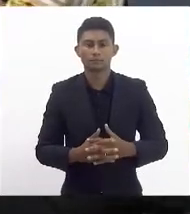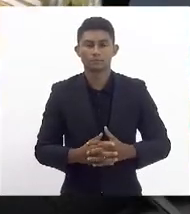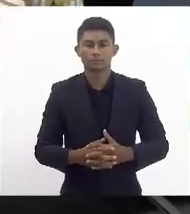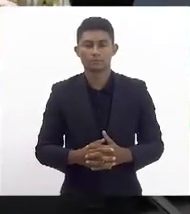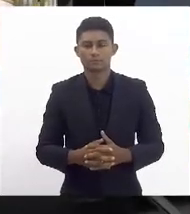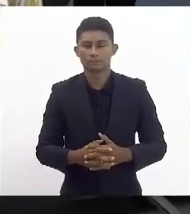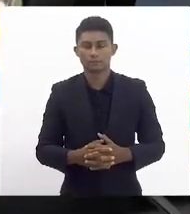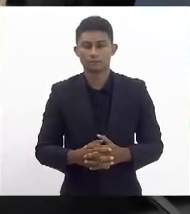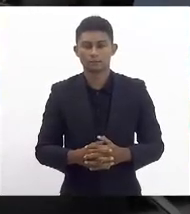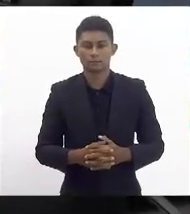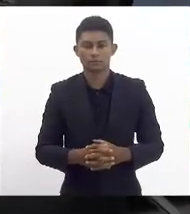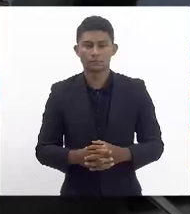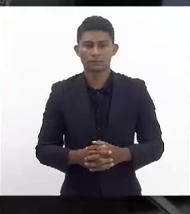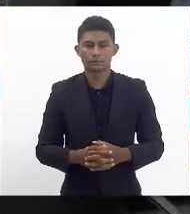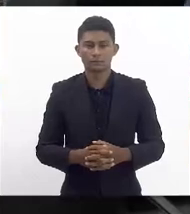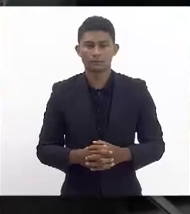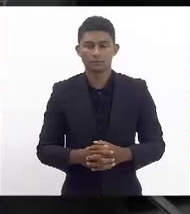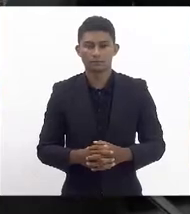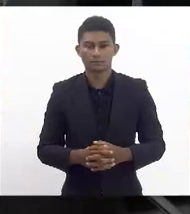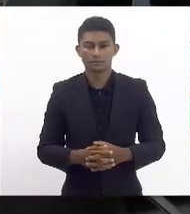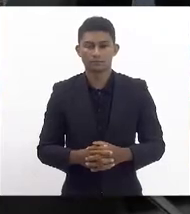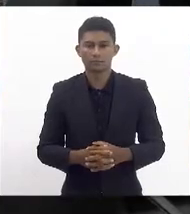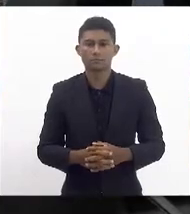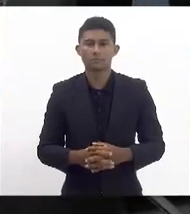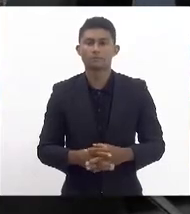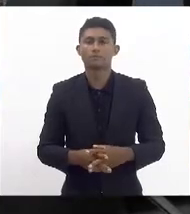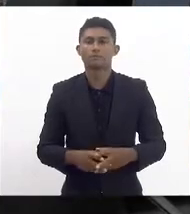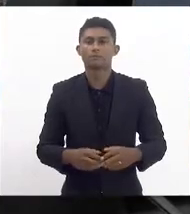Dá lá, meu irmão.